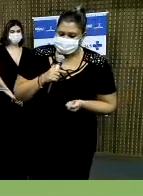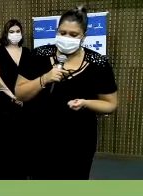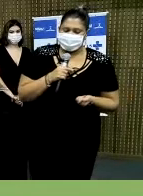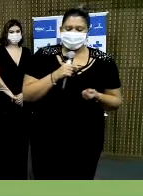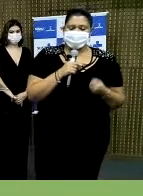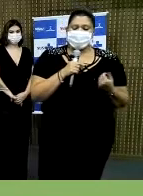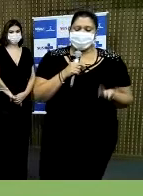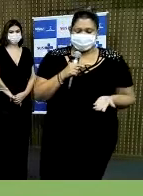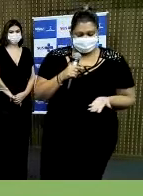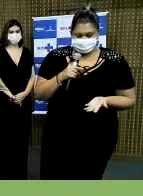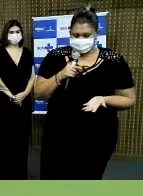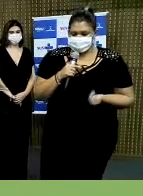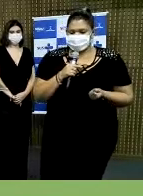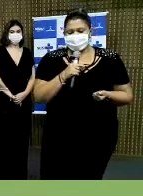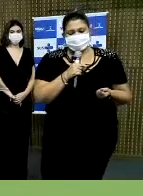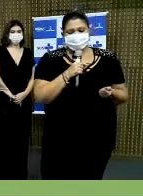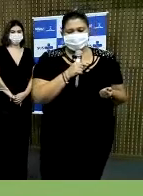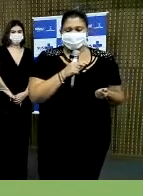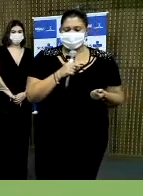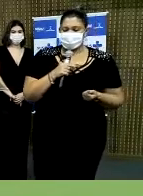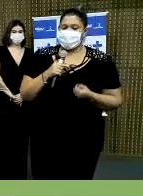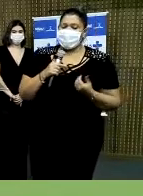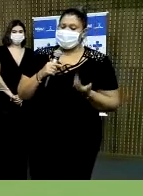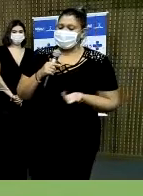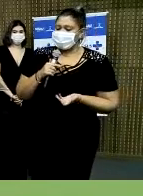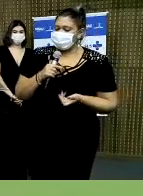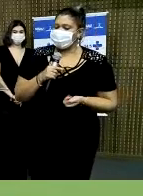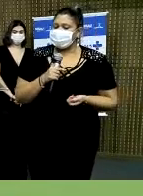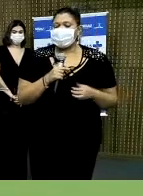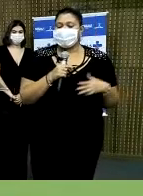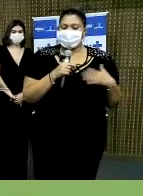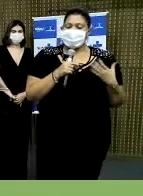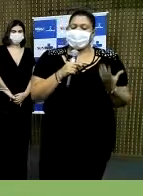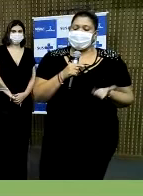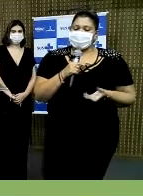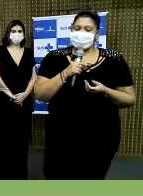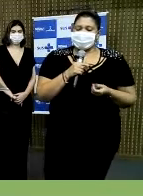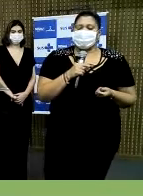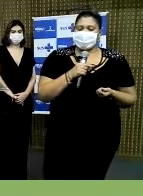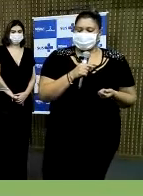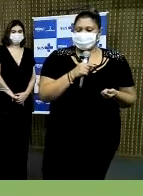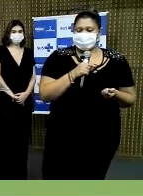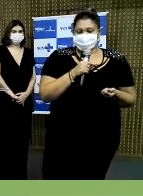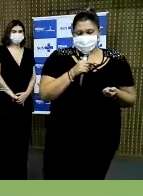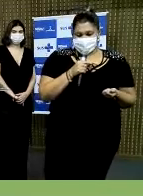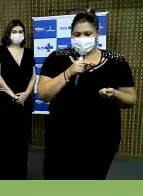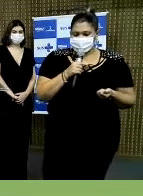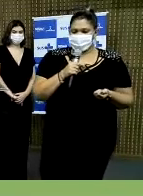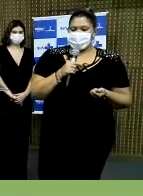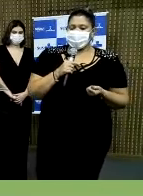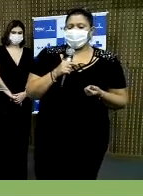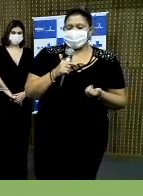12 solicitantes, um coordenador e um regulador. As 3 consultas mais solicitadas é a cirurgia